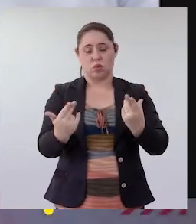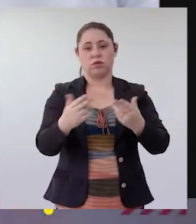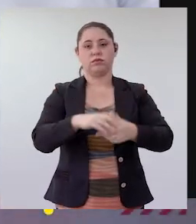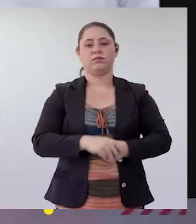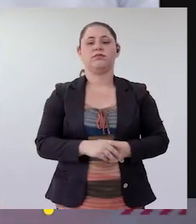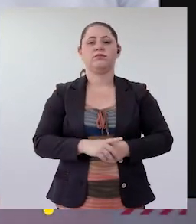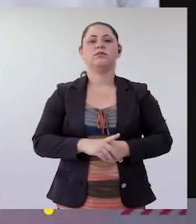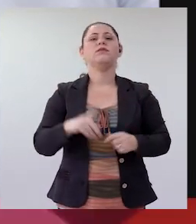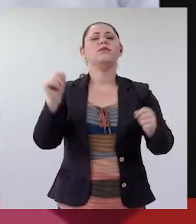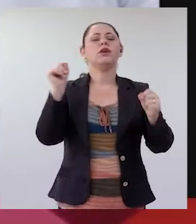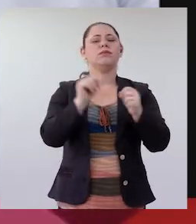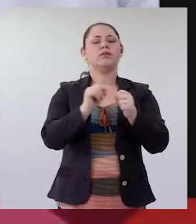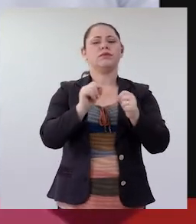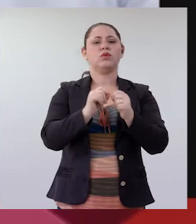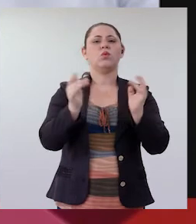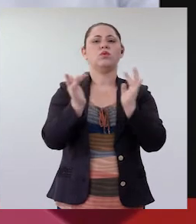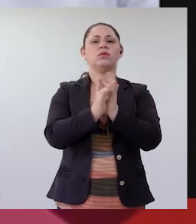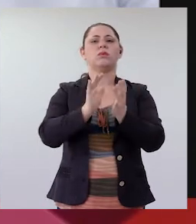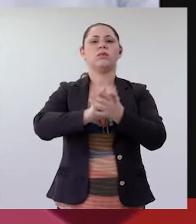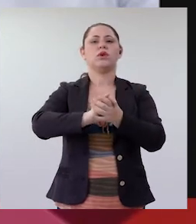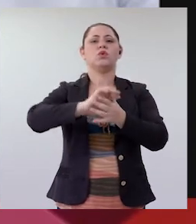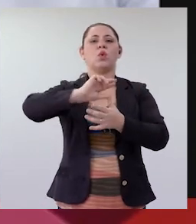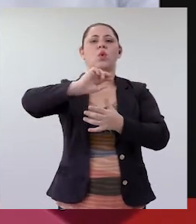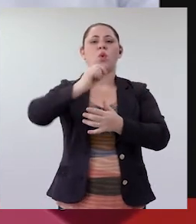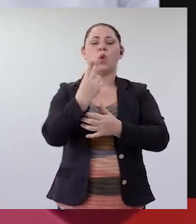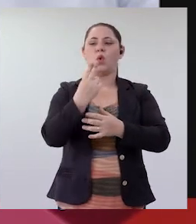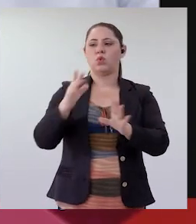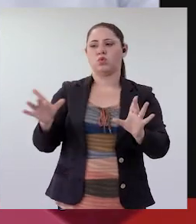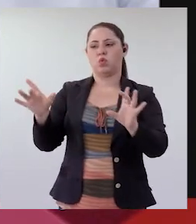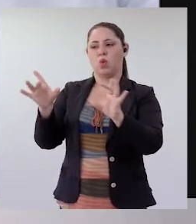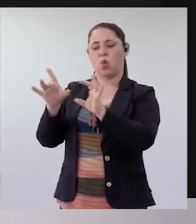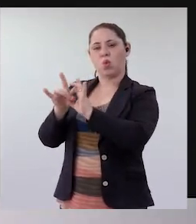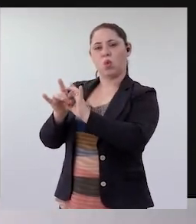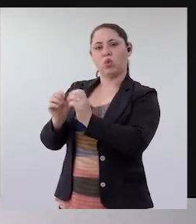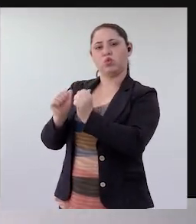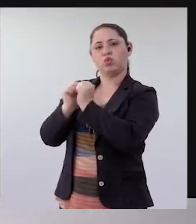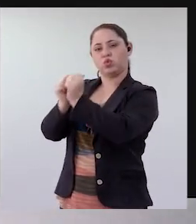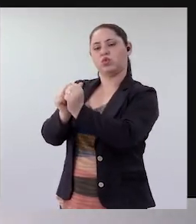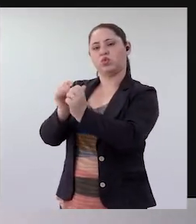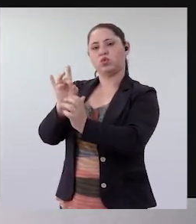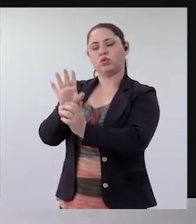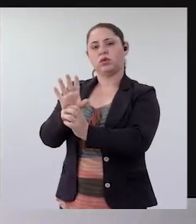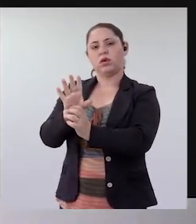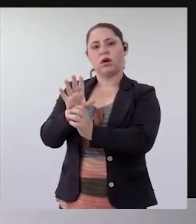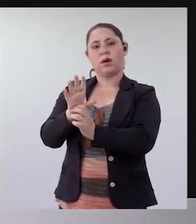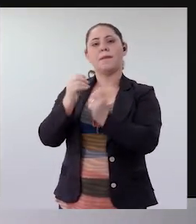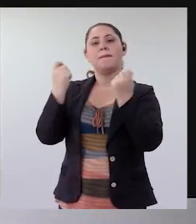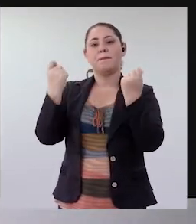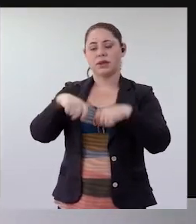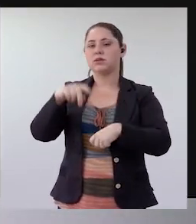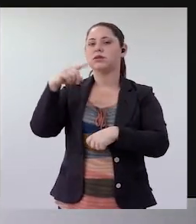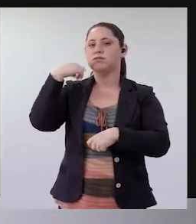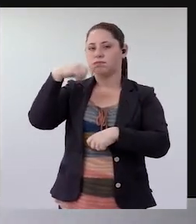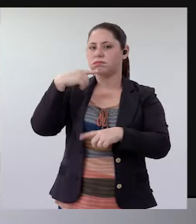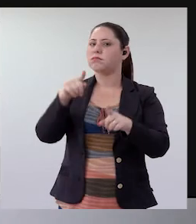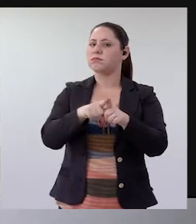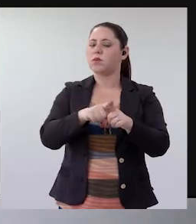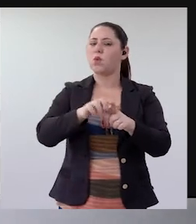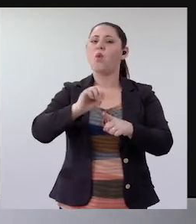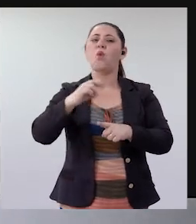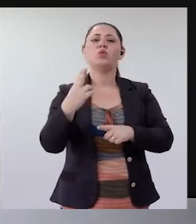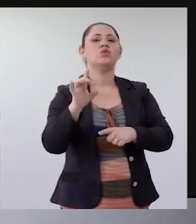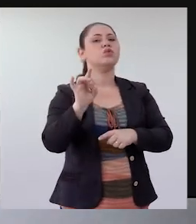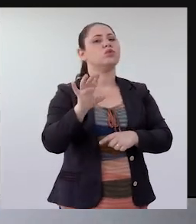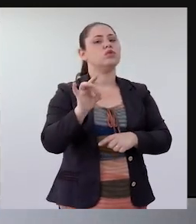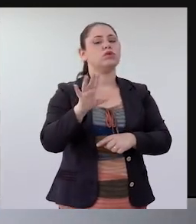para fazer esse casamento ou união estável, quais são as orientações? A pessoa tem que estar acompanhada de um advogado também,